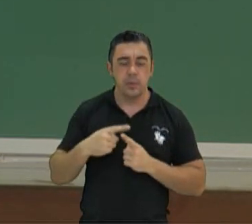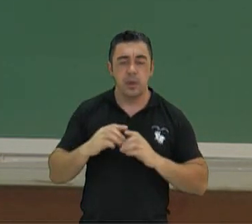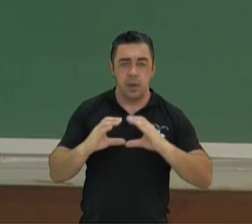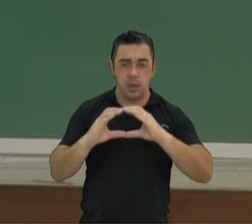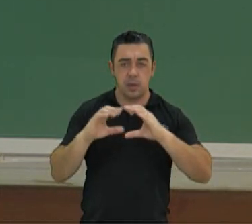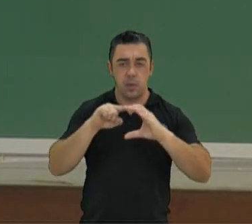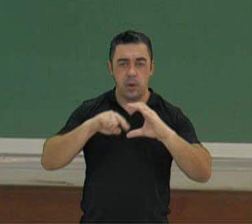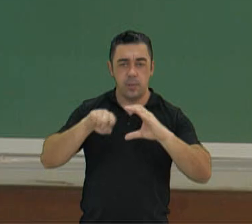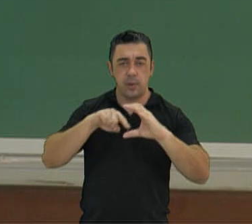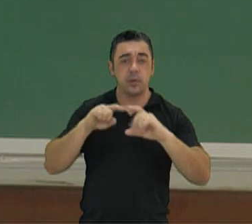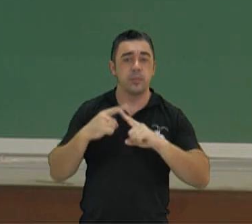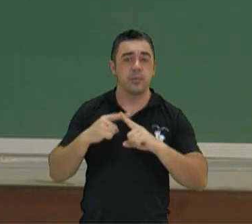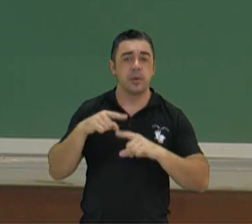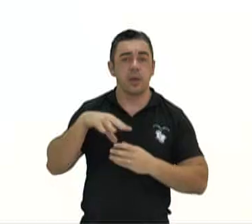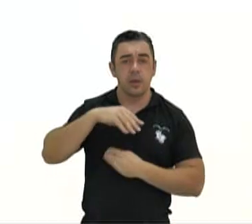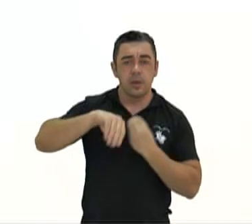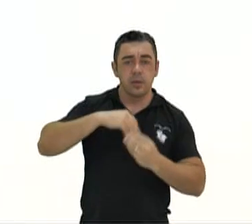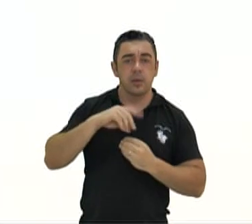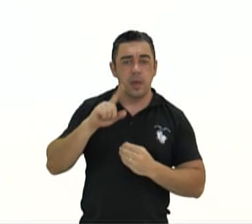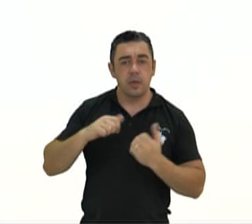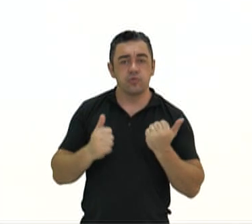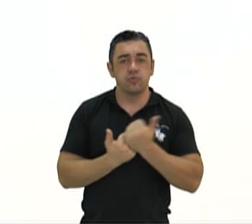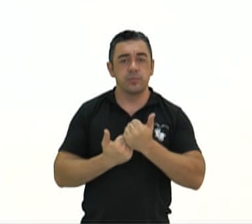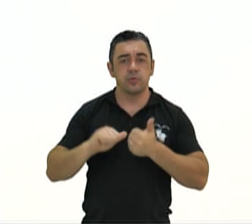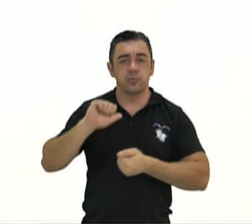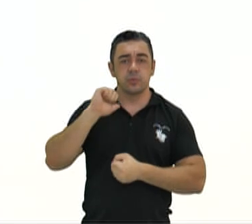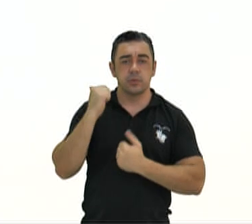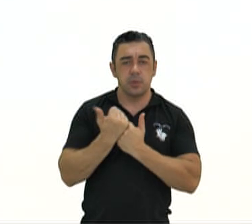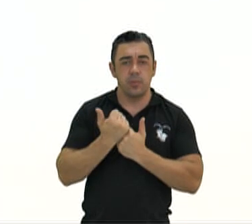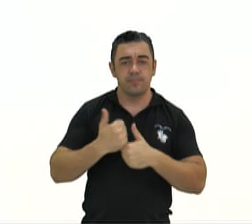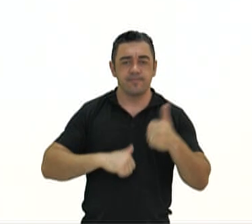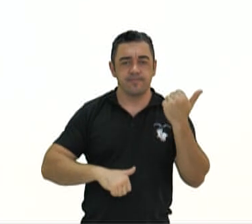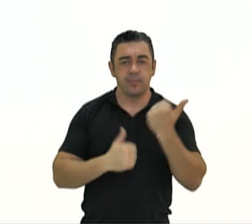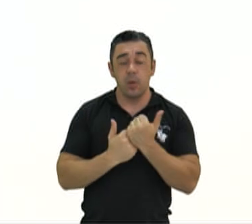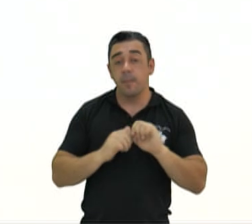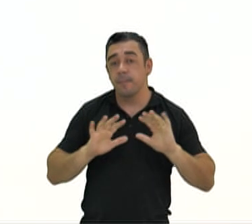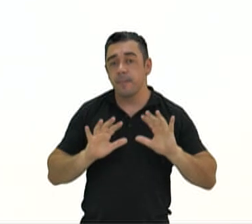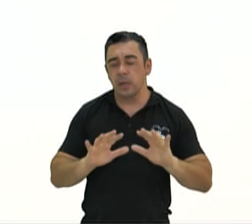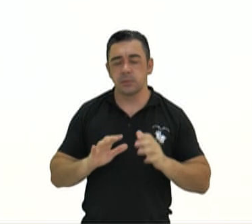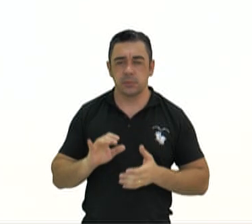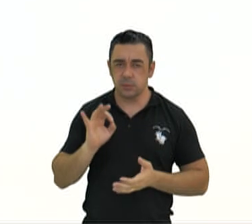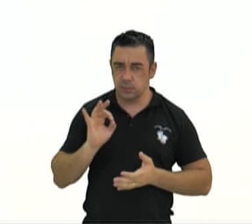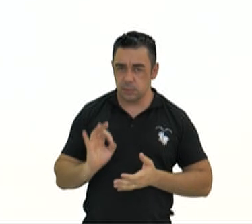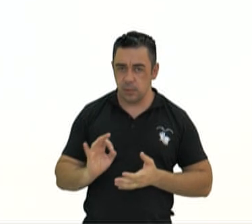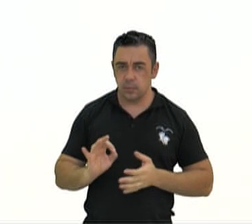aromáticos eles sofrem reações de substituição. Mas em condições